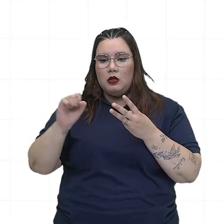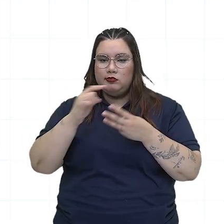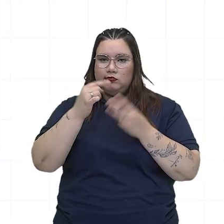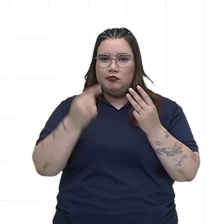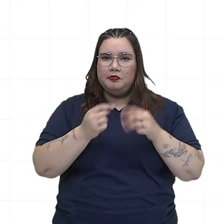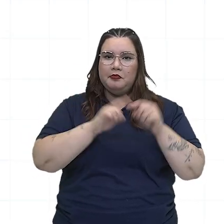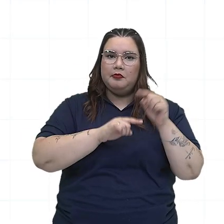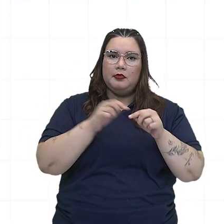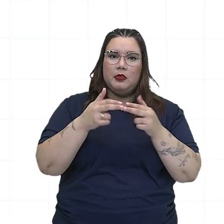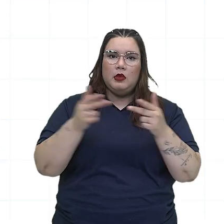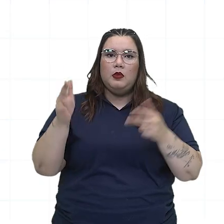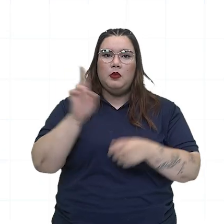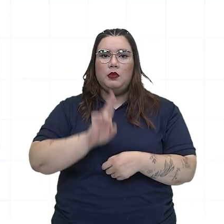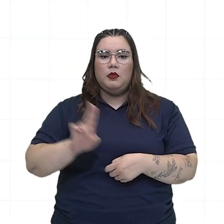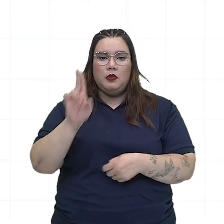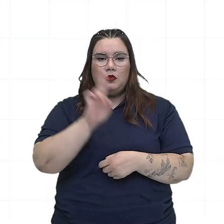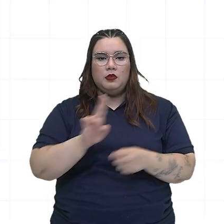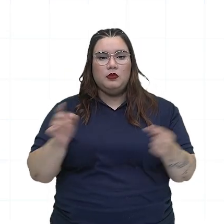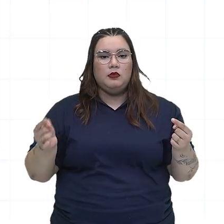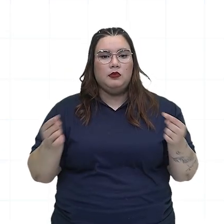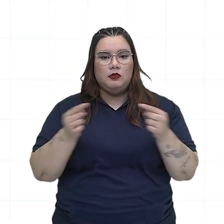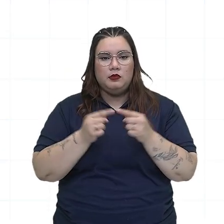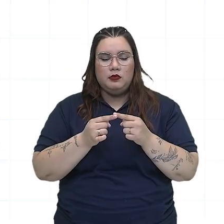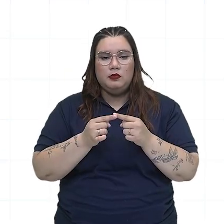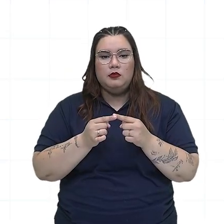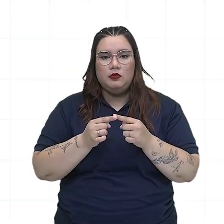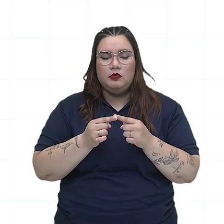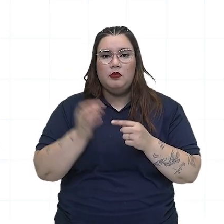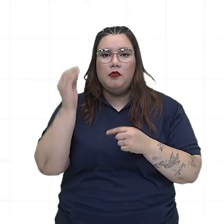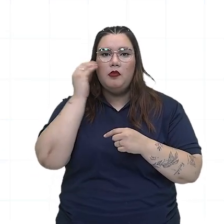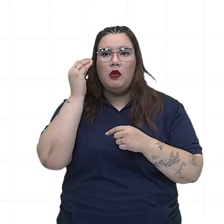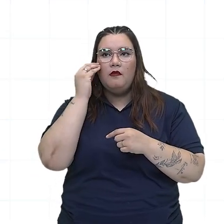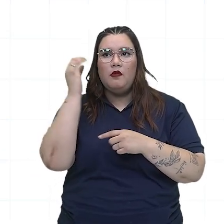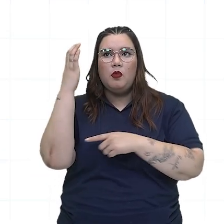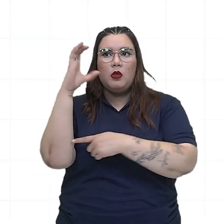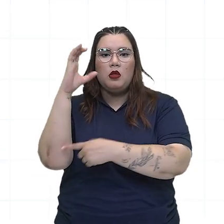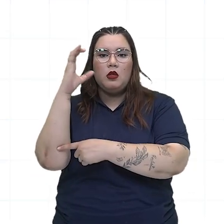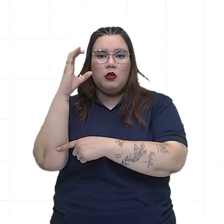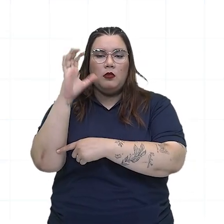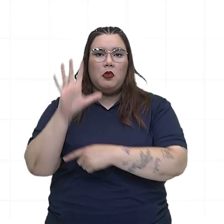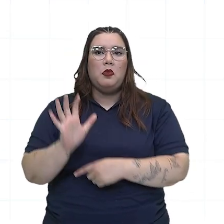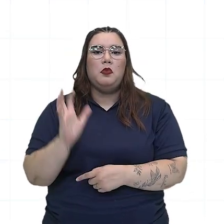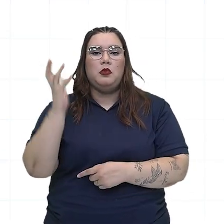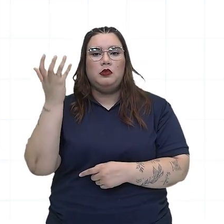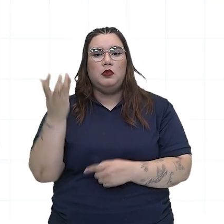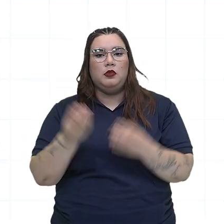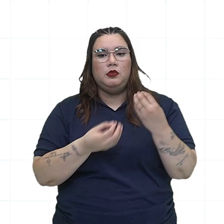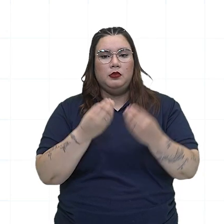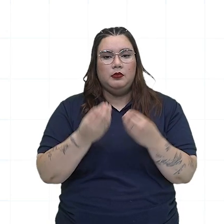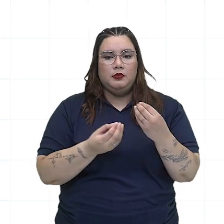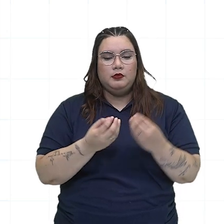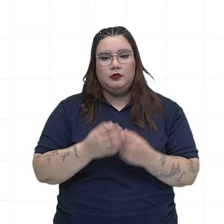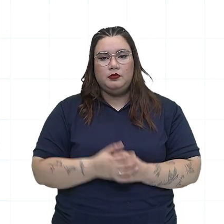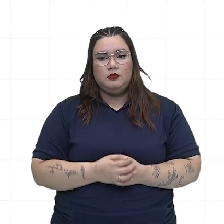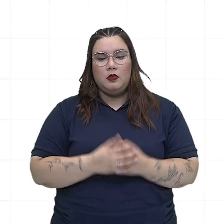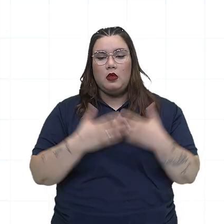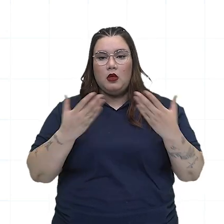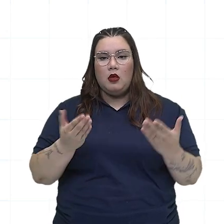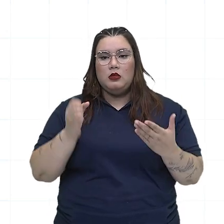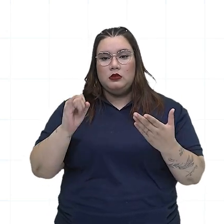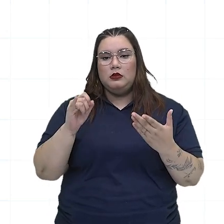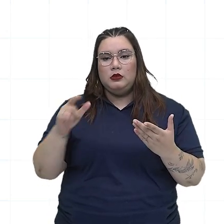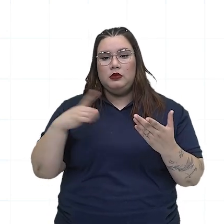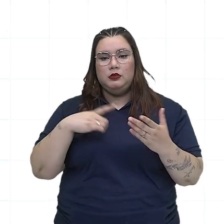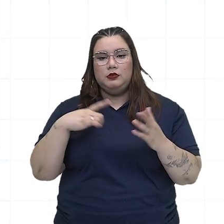previsões do tempo. As previsões do tempo, quando elas